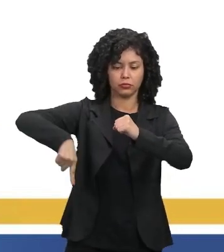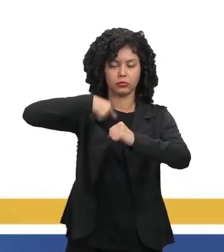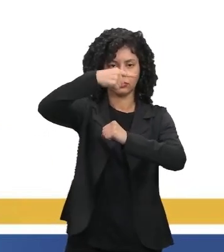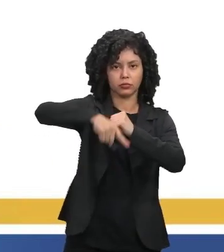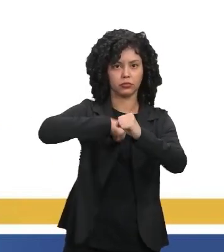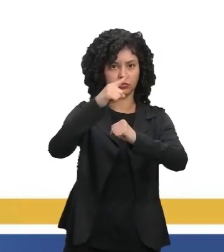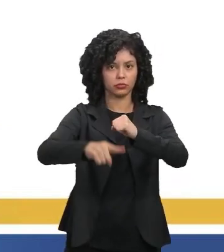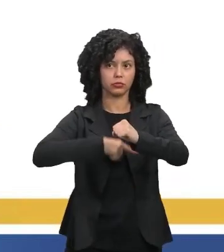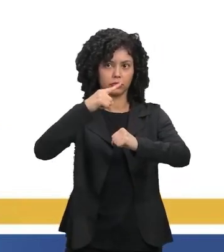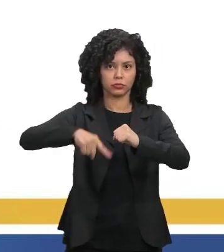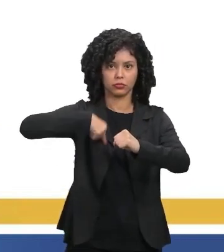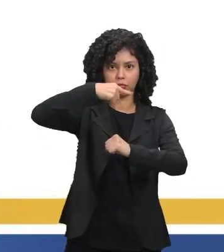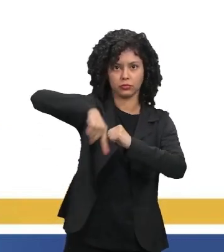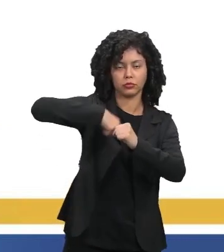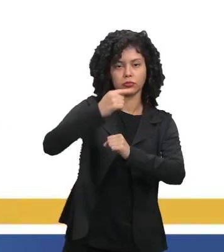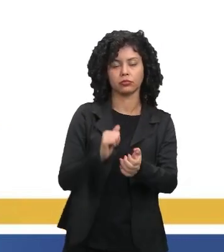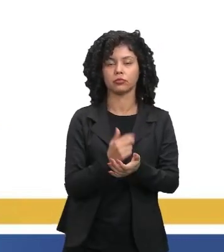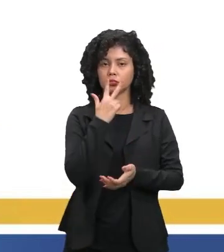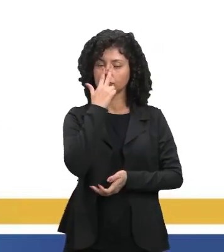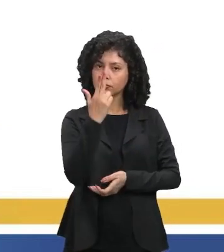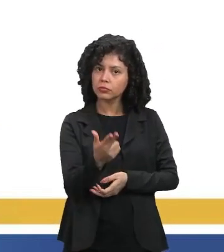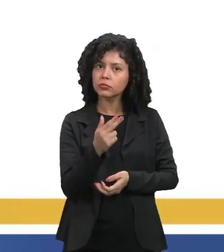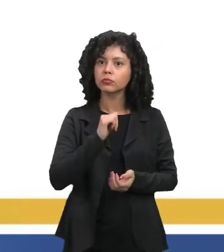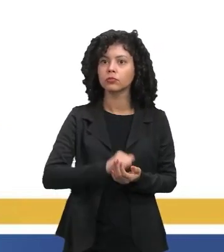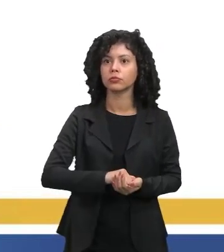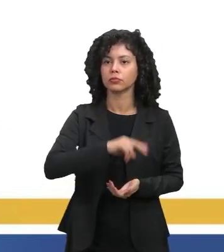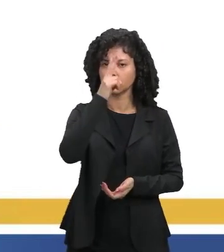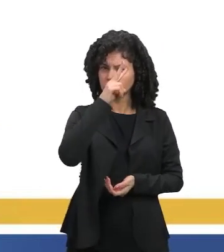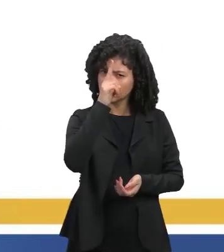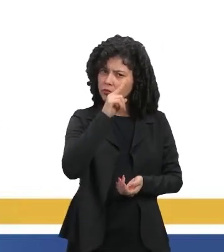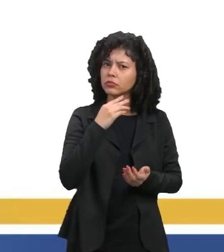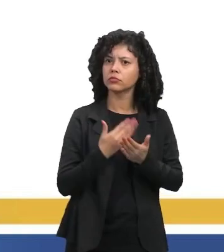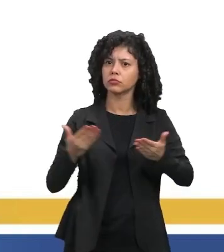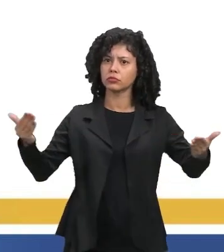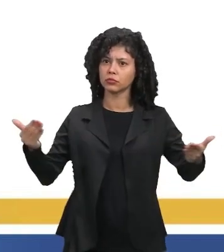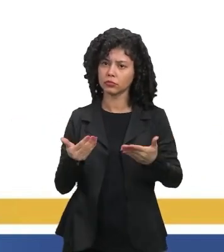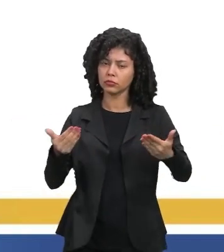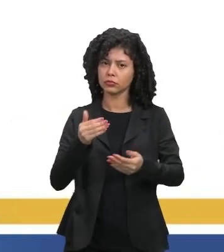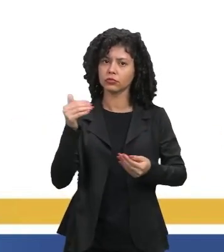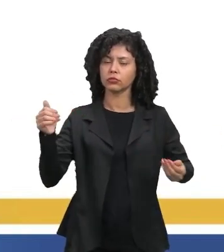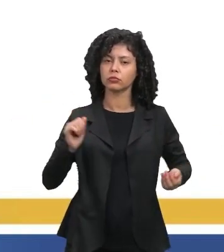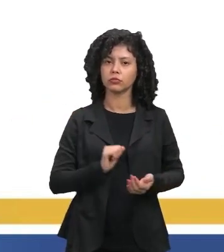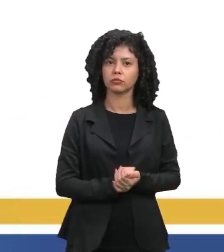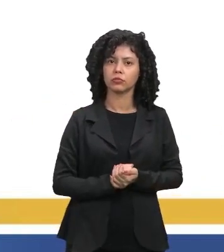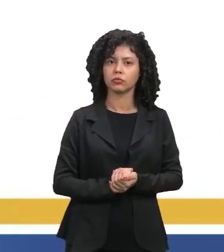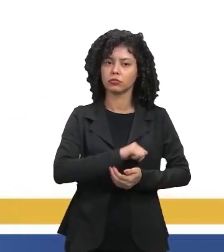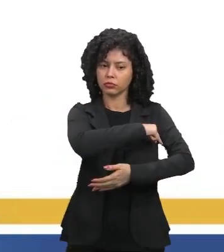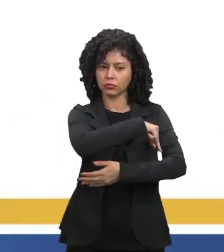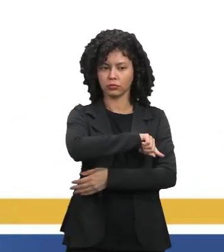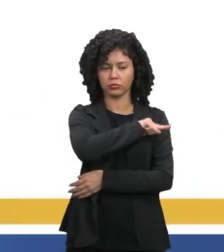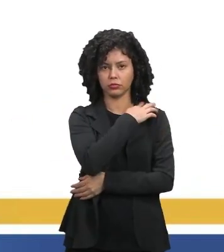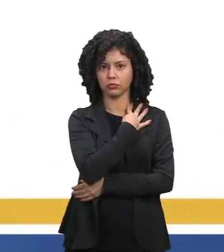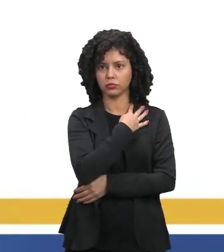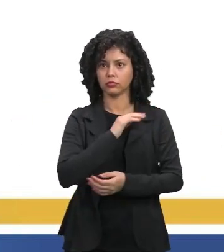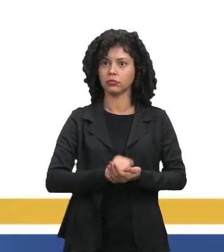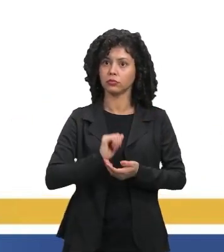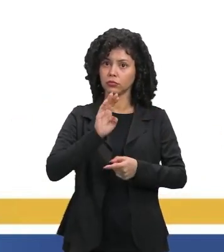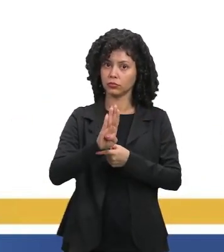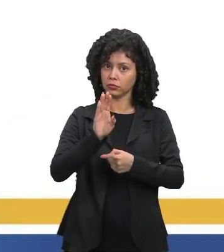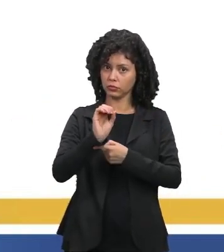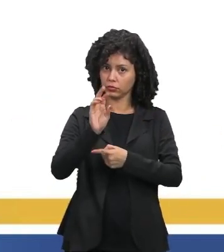mas se vocês prestaram bastante atenção, o mais atual que a gente estuda no ensino médio é o modelo de